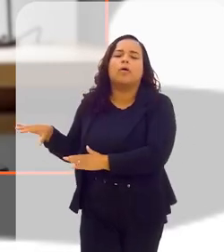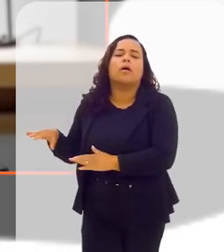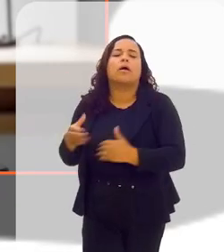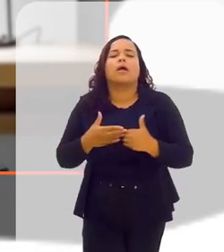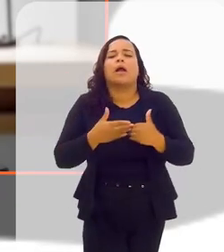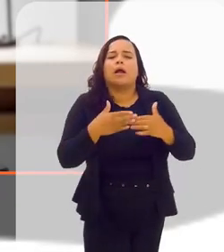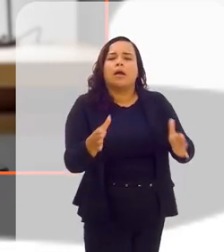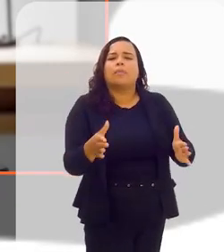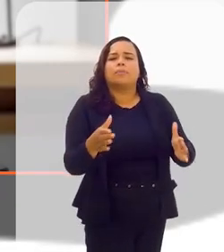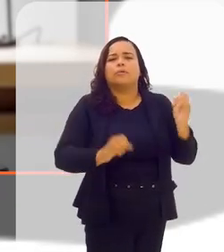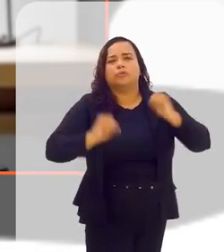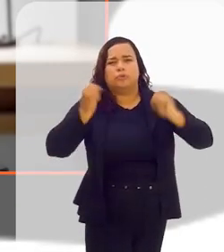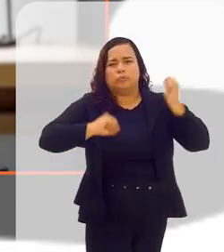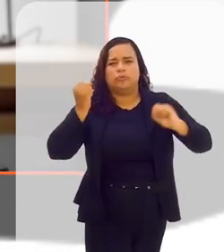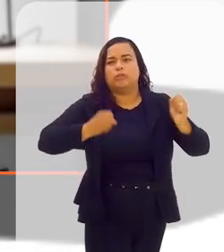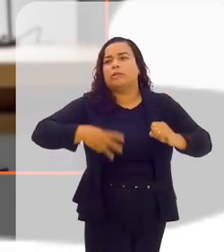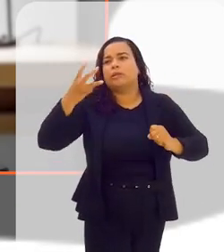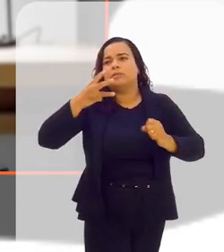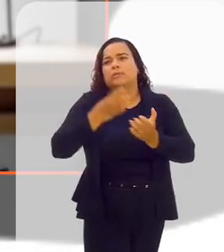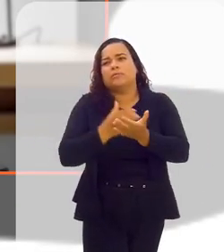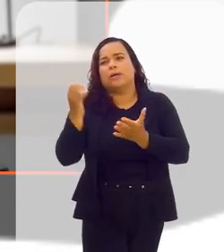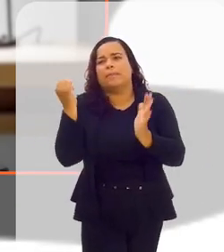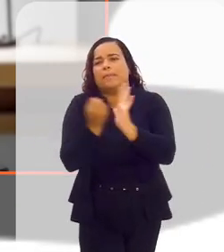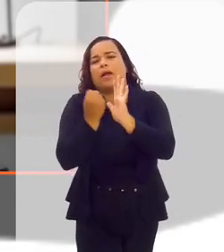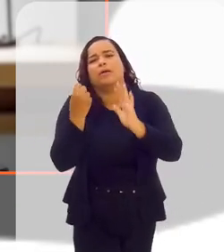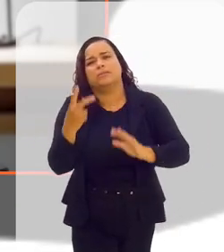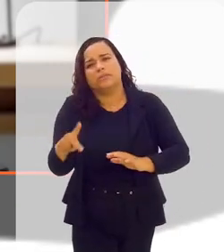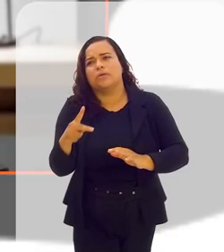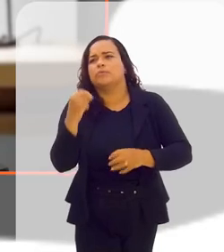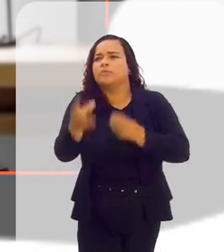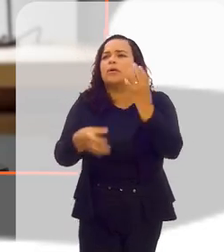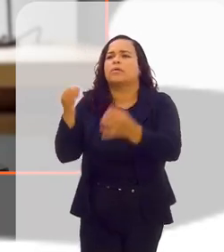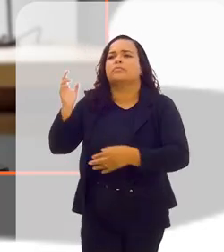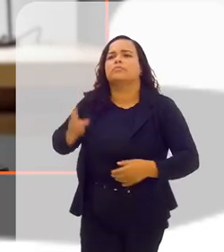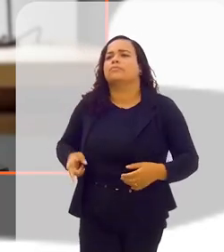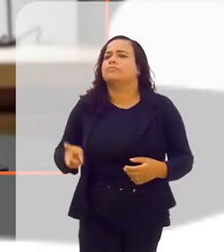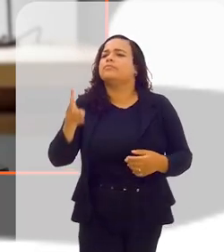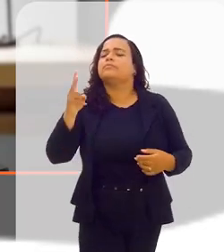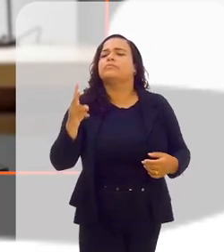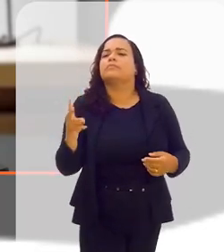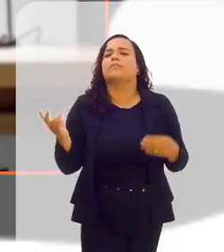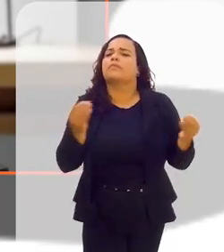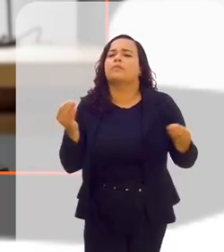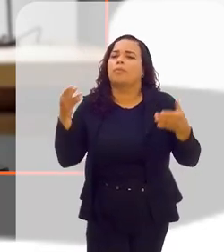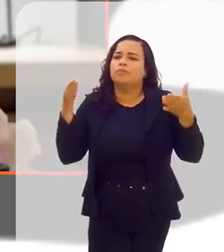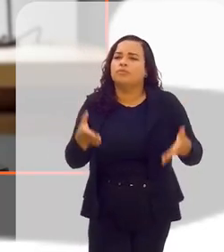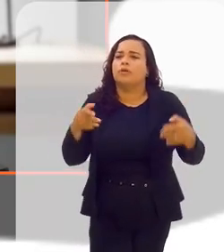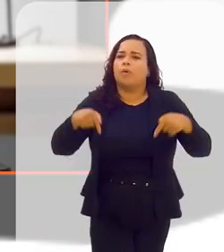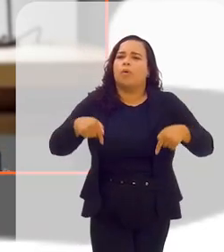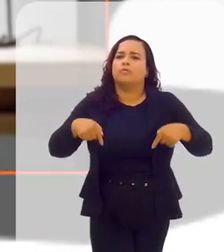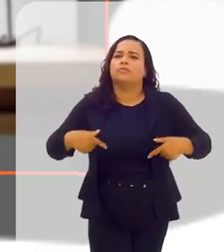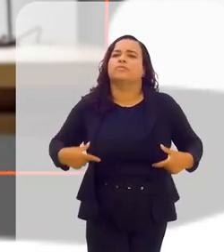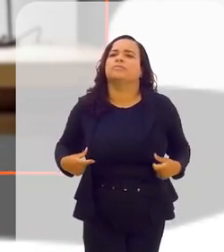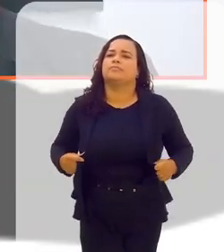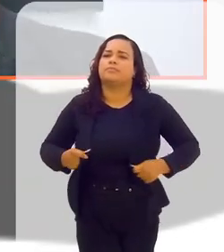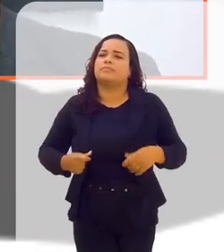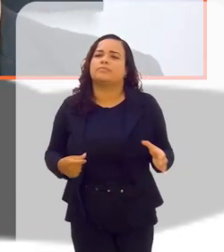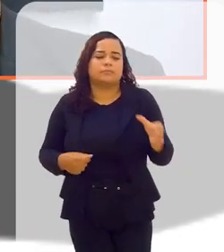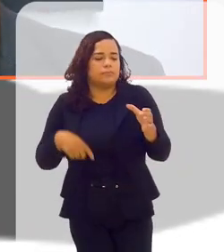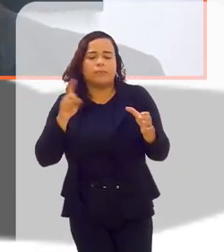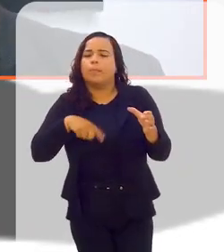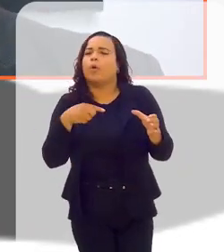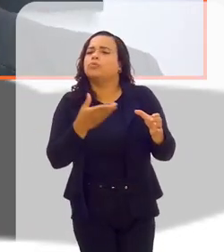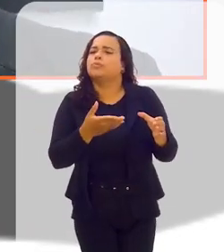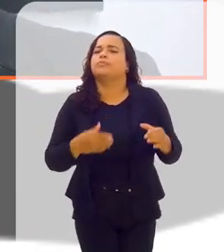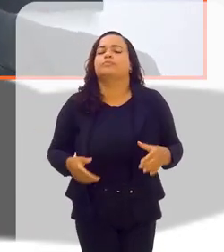você começou a terceirizar, fazer para outras marcas, com a sua própria, começou a doar. E daí? Como que você chegou até aqui?